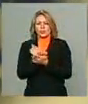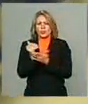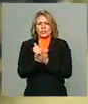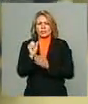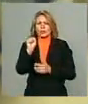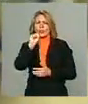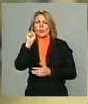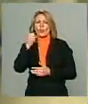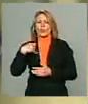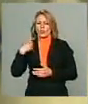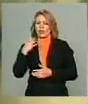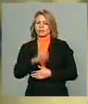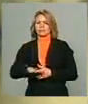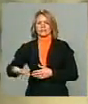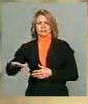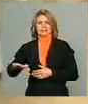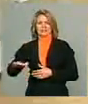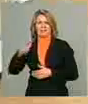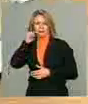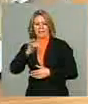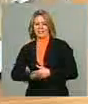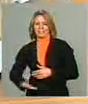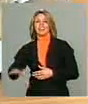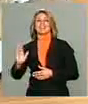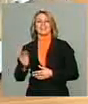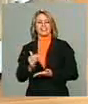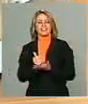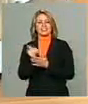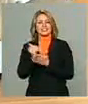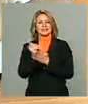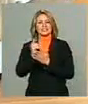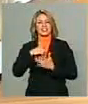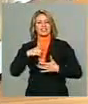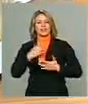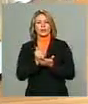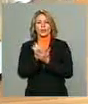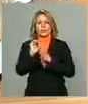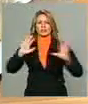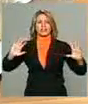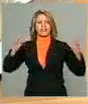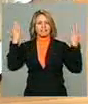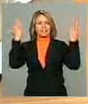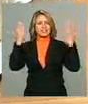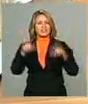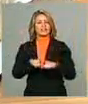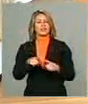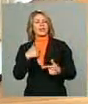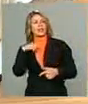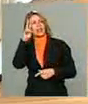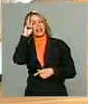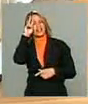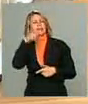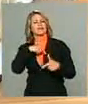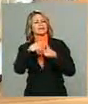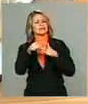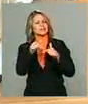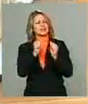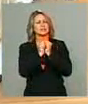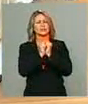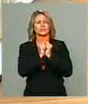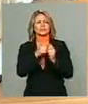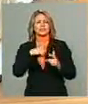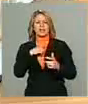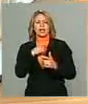8 anos 8 anos garota era anos foi no tal festival te lembra desse eu fui trabalhar no Festival da Eva est taquino que ela